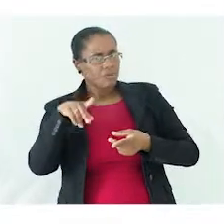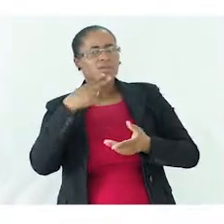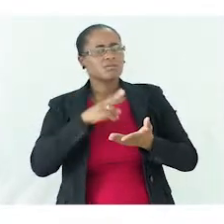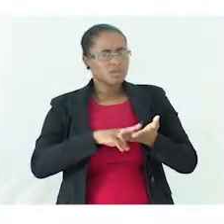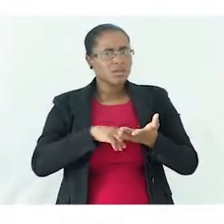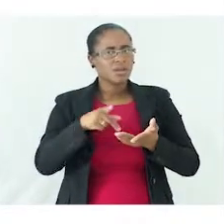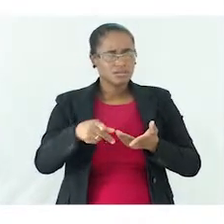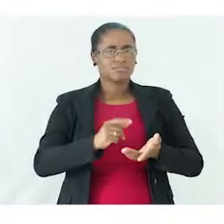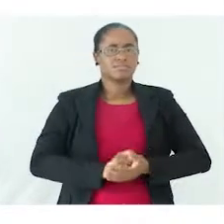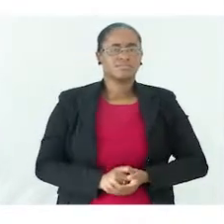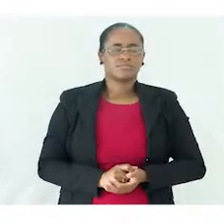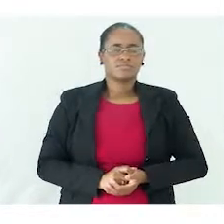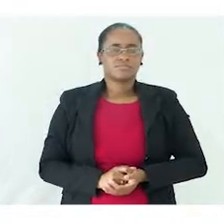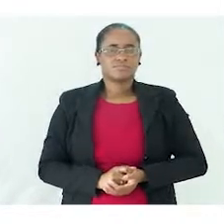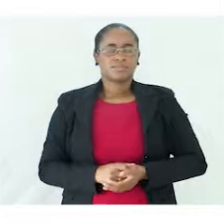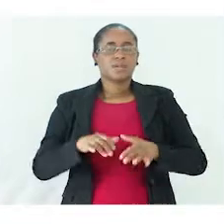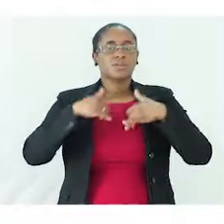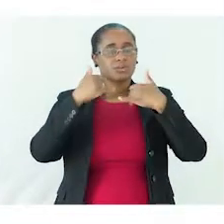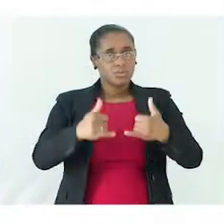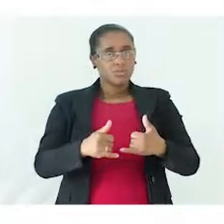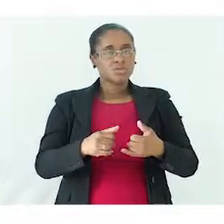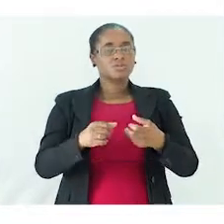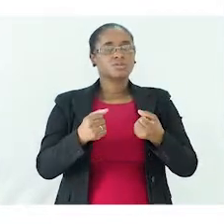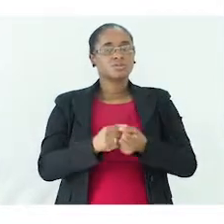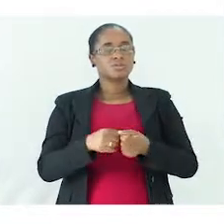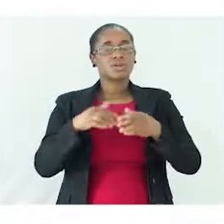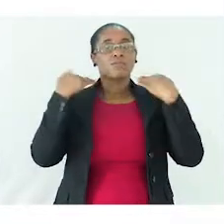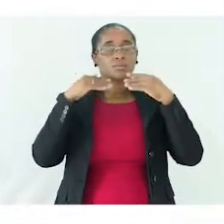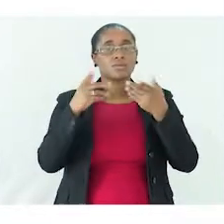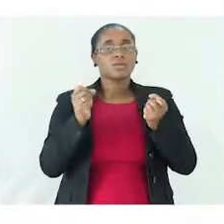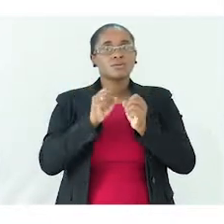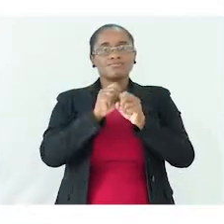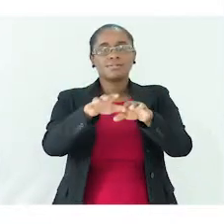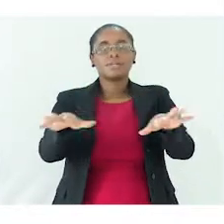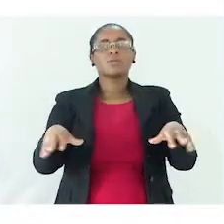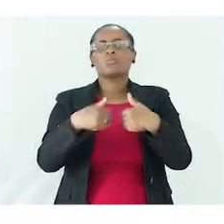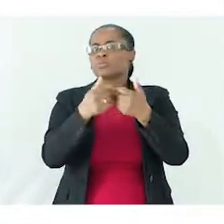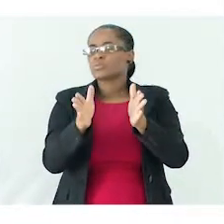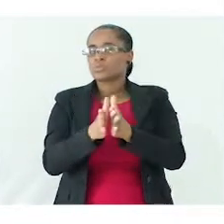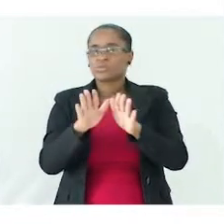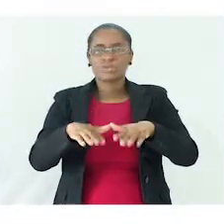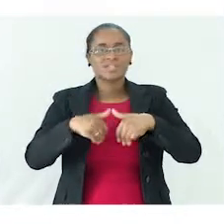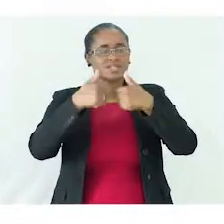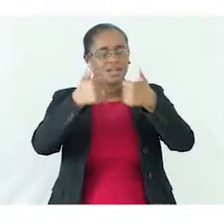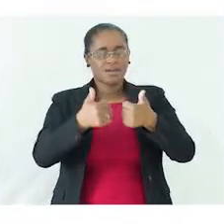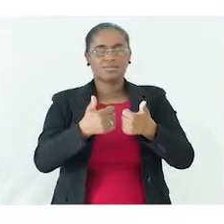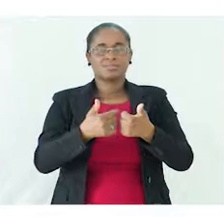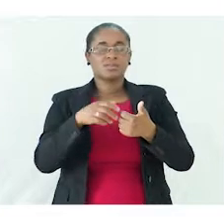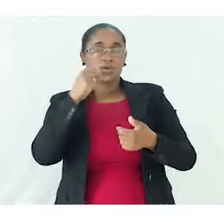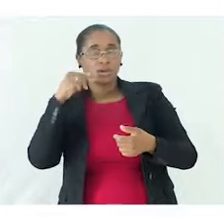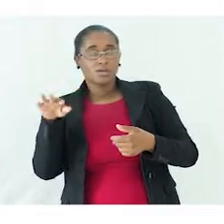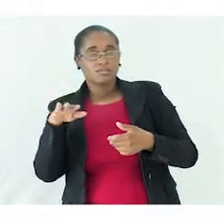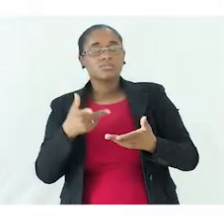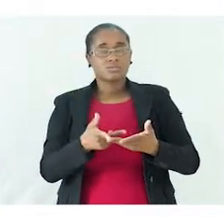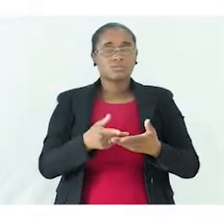isso. Depois, a notícia espalhou-se por toda a cidade. Portanto, eles encarregaram-se de espalhar